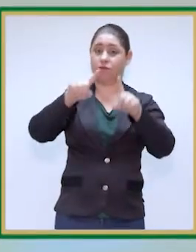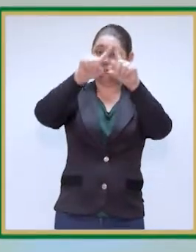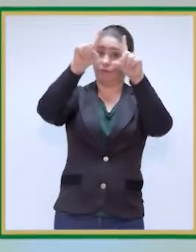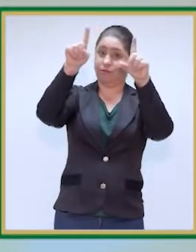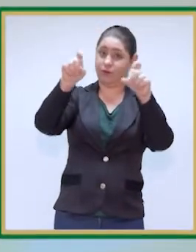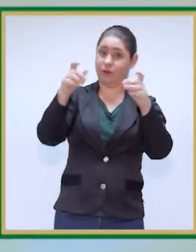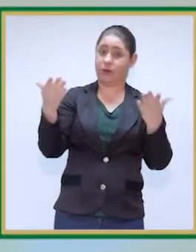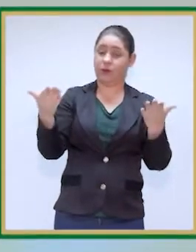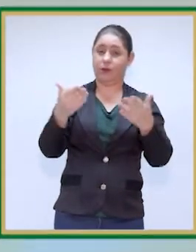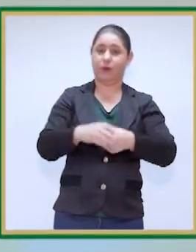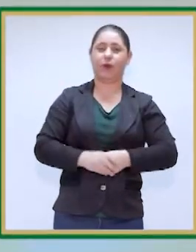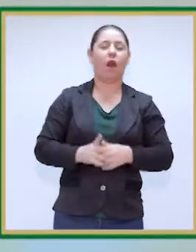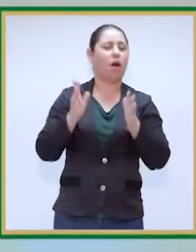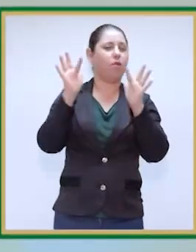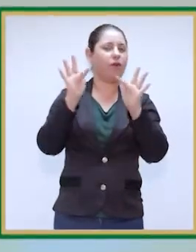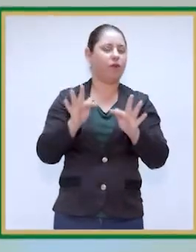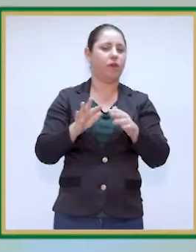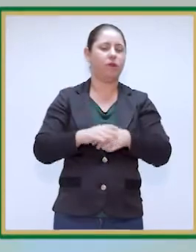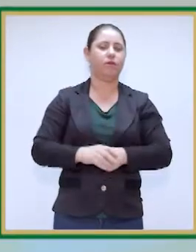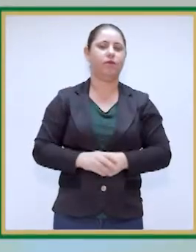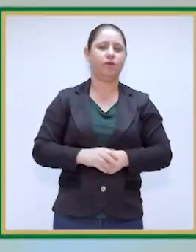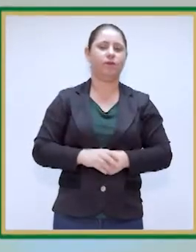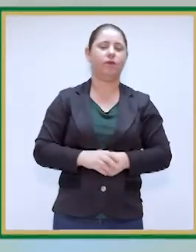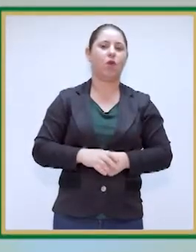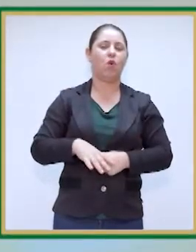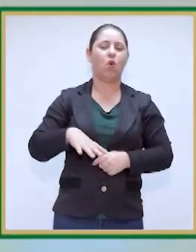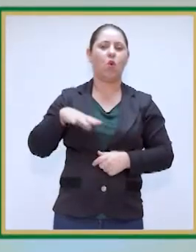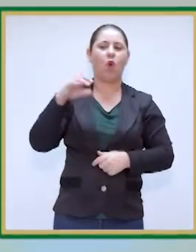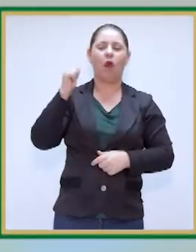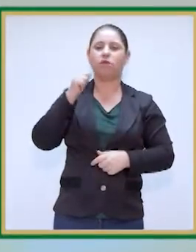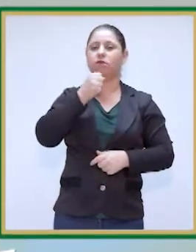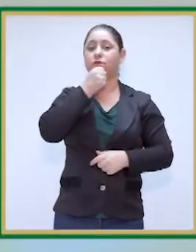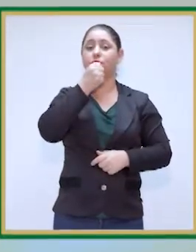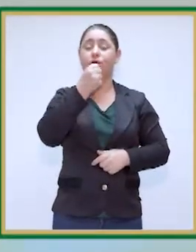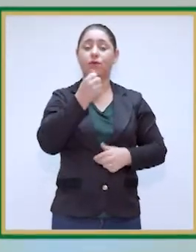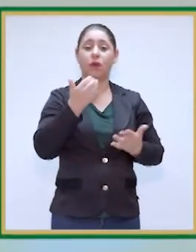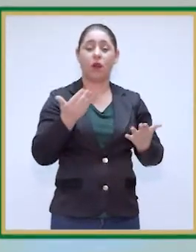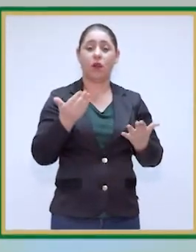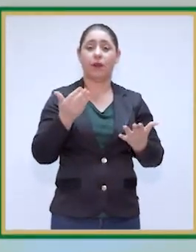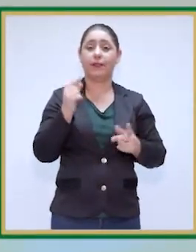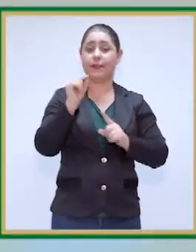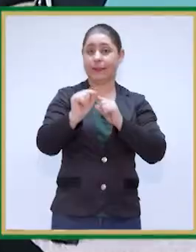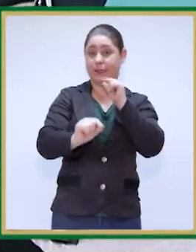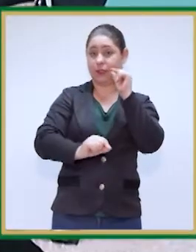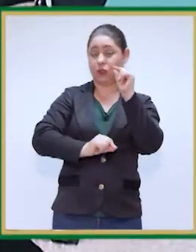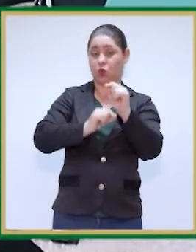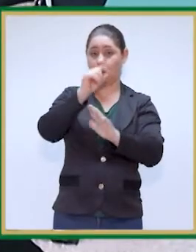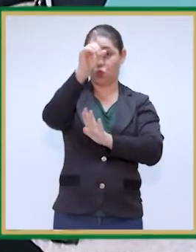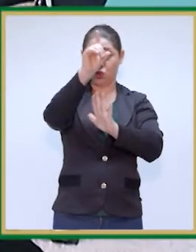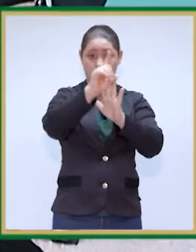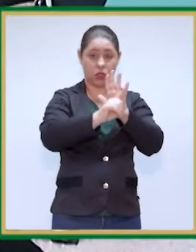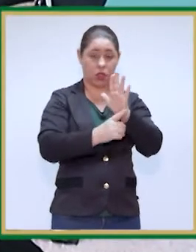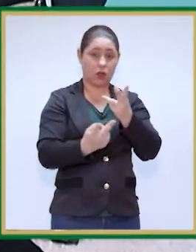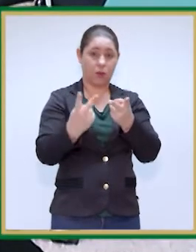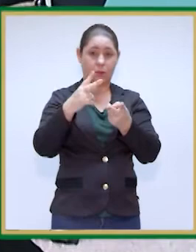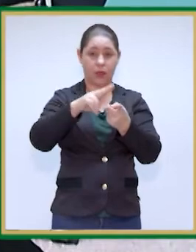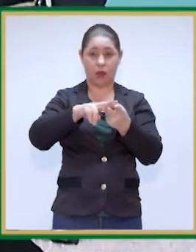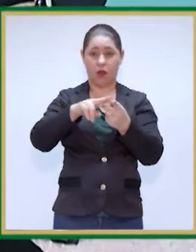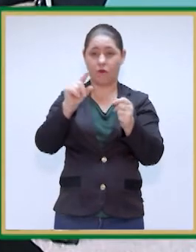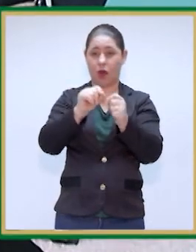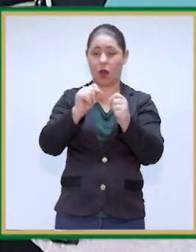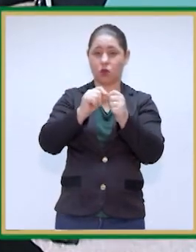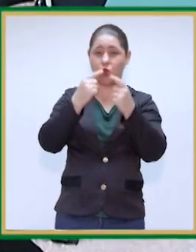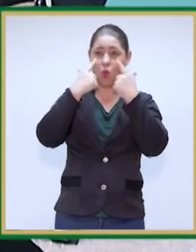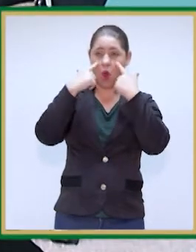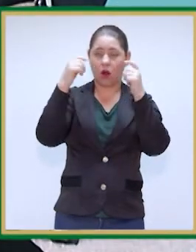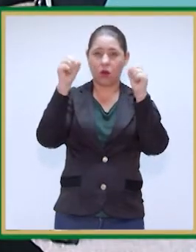esse questionamento. Bom, a gente agora caminha para o final e eu vi durante toda a nossa entrevista, defensor, que o direito penal faz